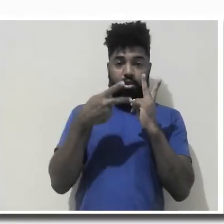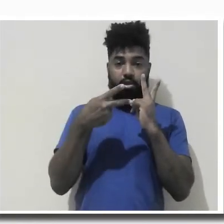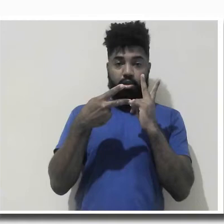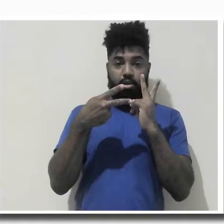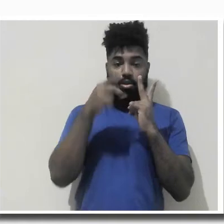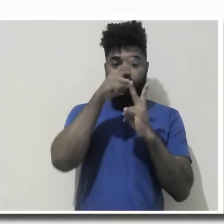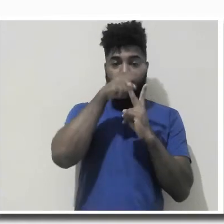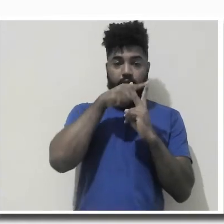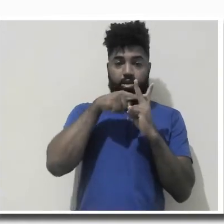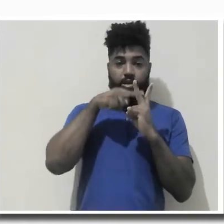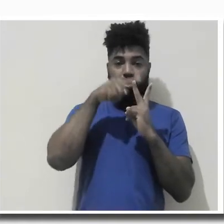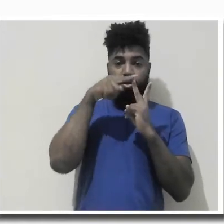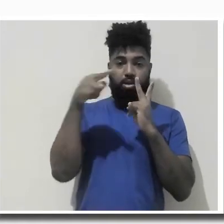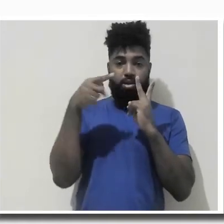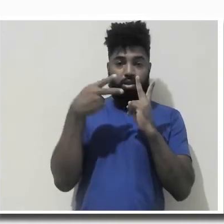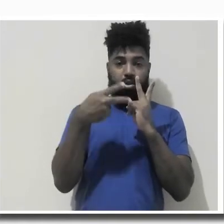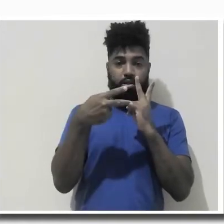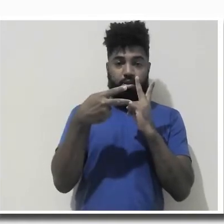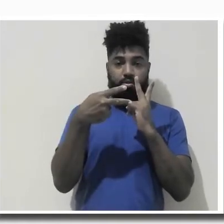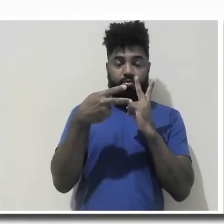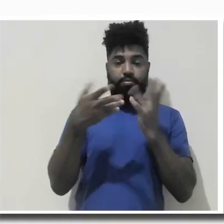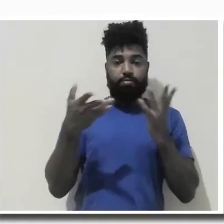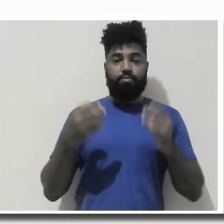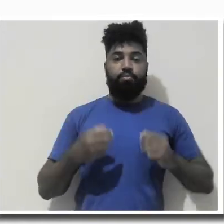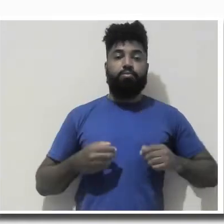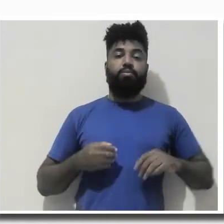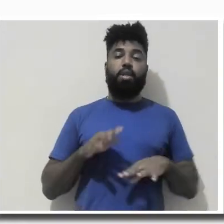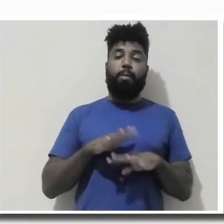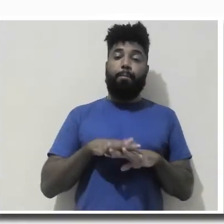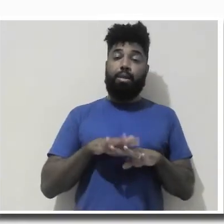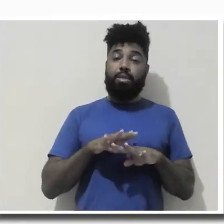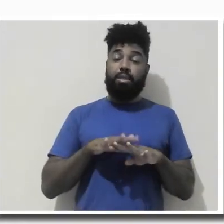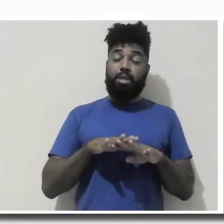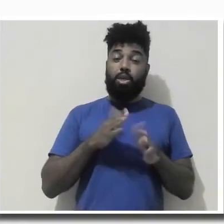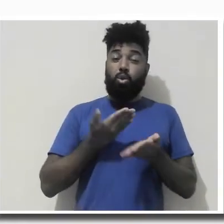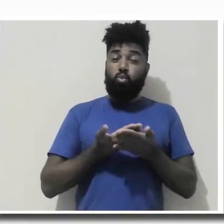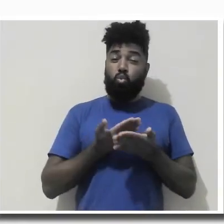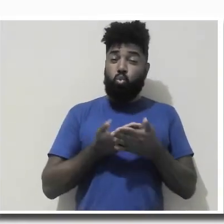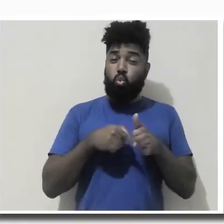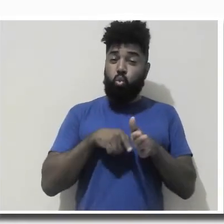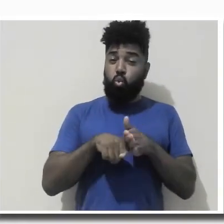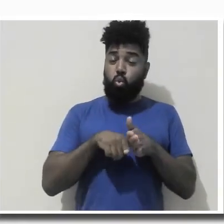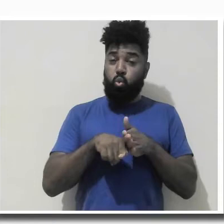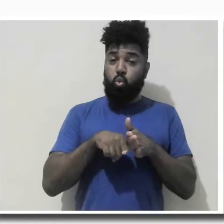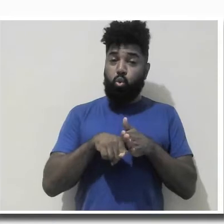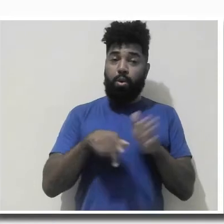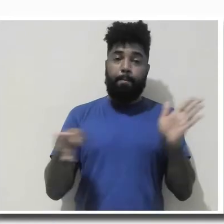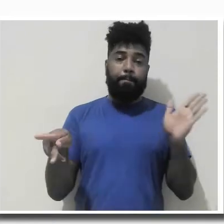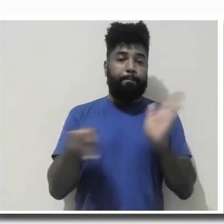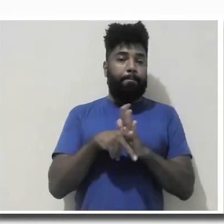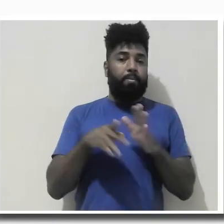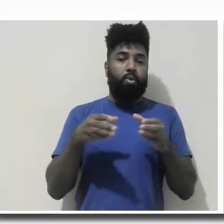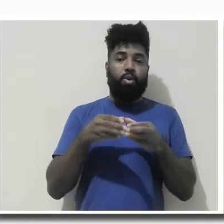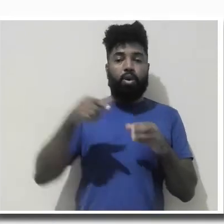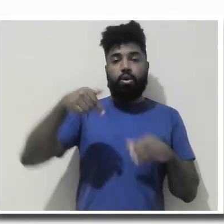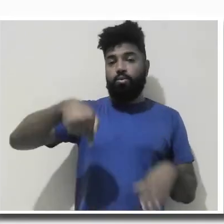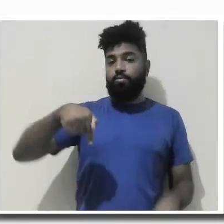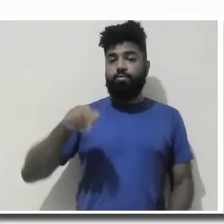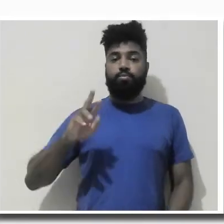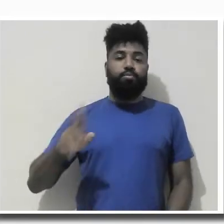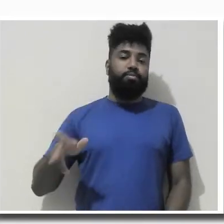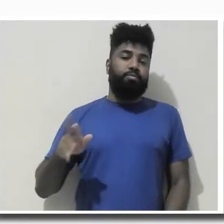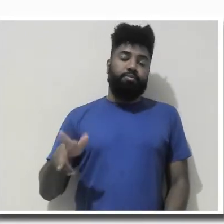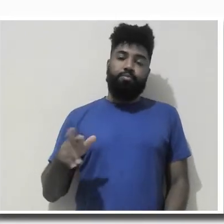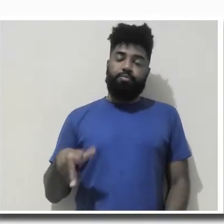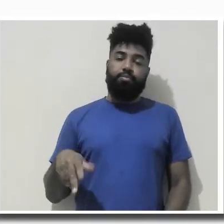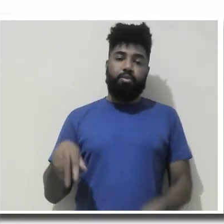mostrar, aprofundando um pouco mais na matemática, que ele não é racional, ou seja, não conseguimos representá-lo da forma A